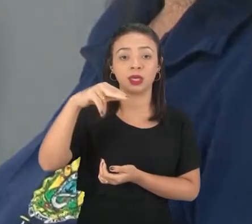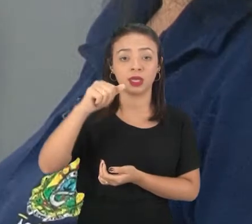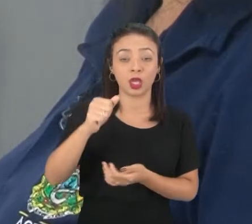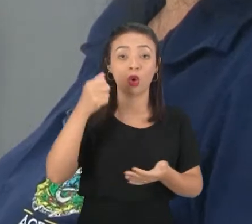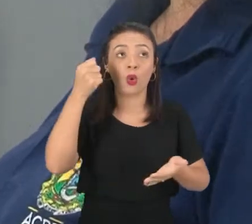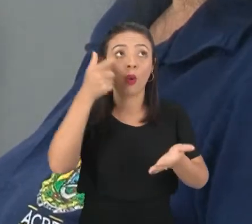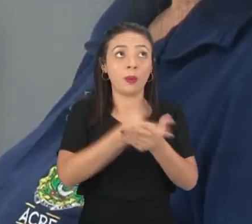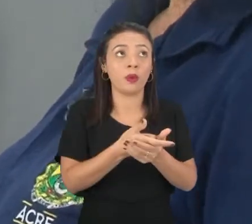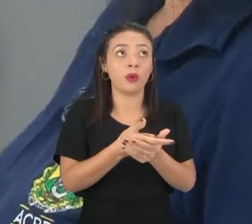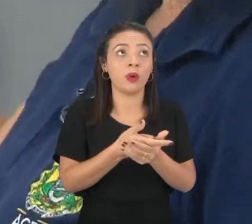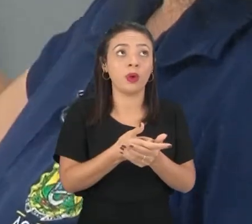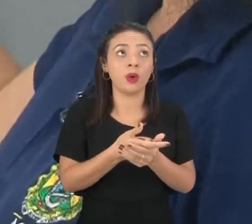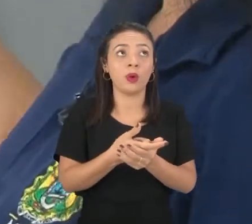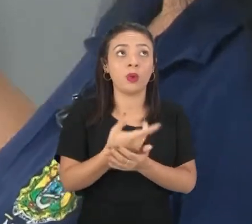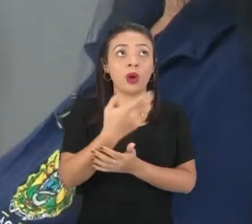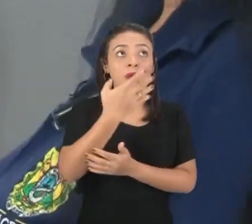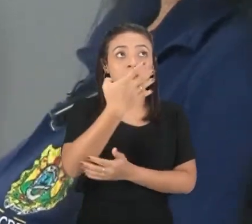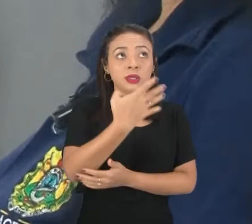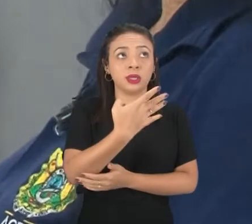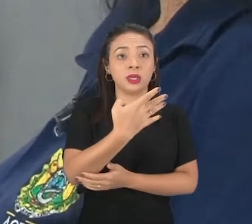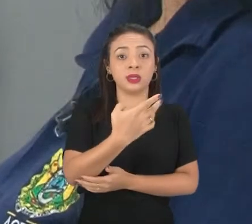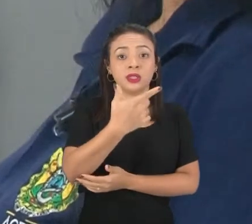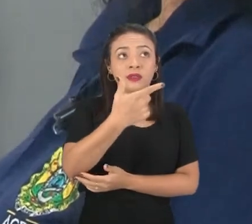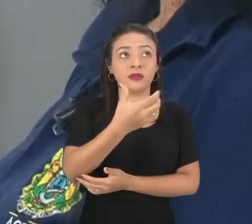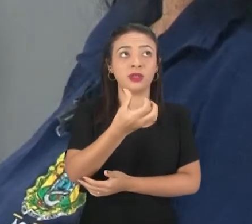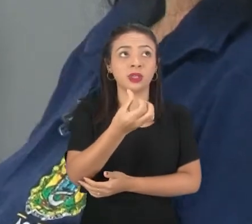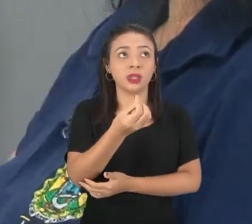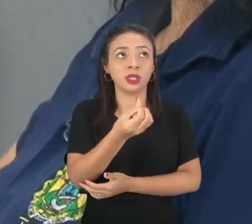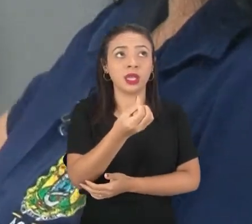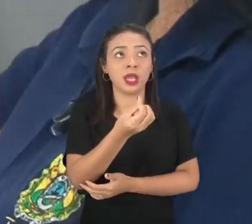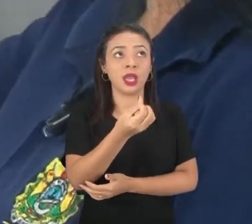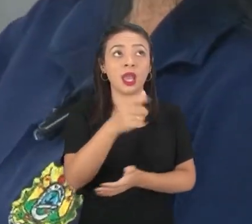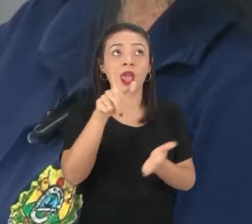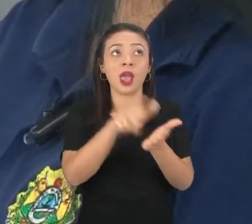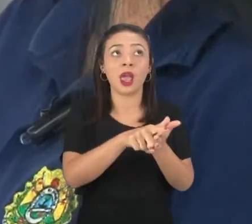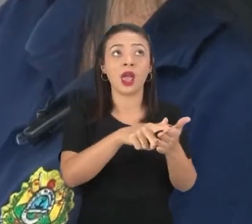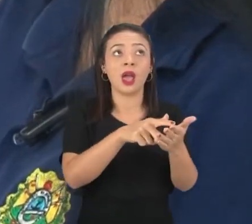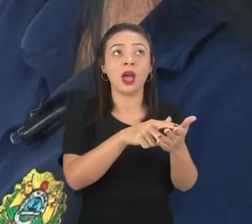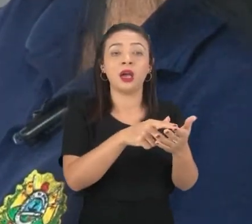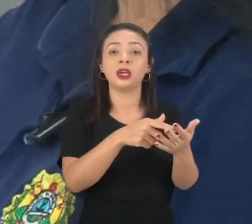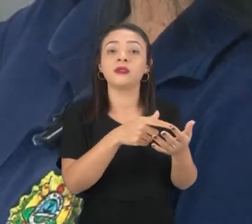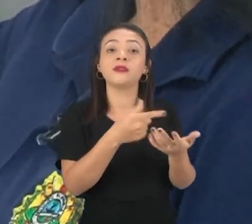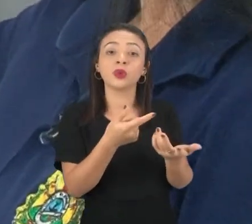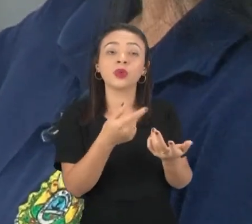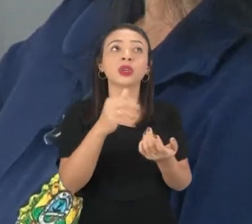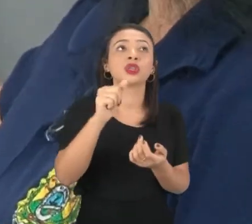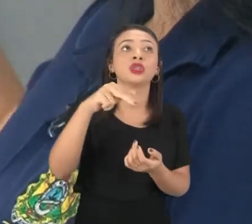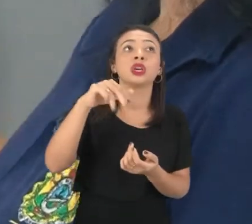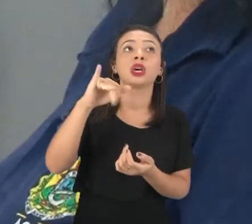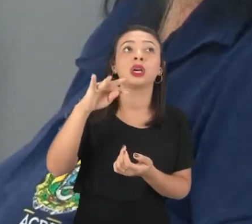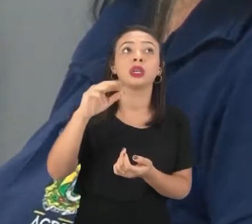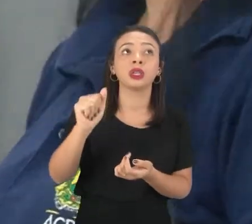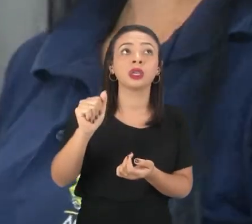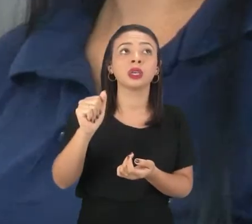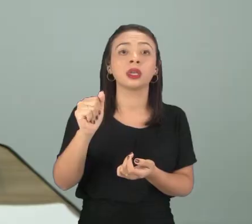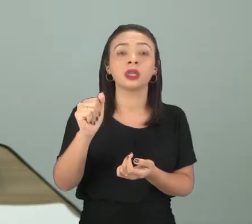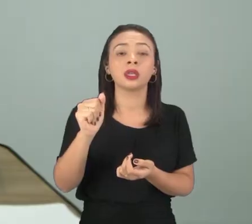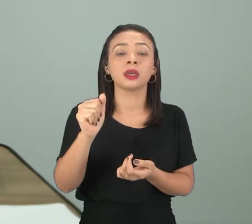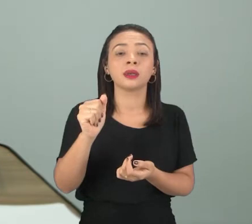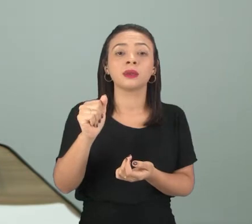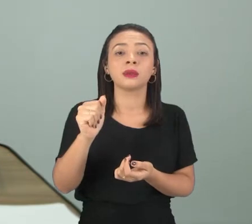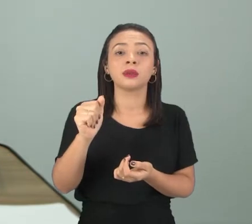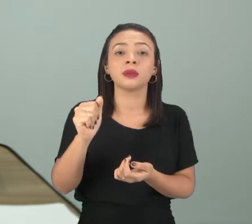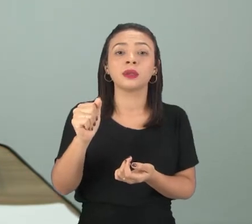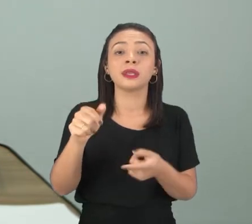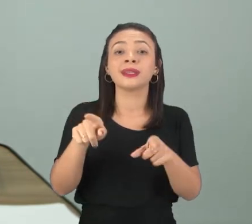426 figurinhas de Anitta e 326 de Marcela ela deu 97 figurinhas a sua irmã com quantas figurinhas